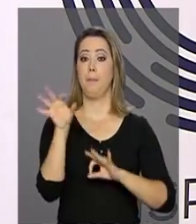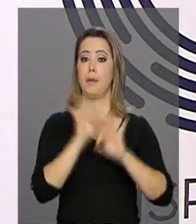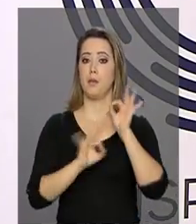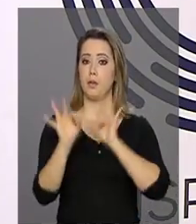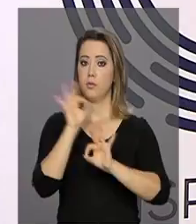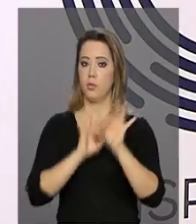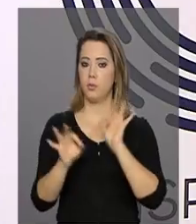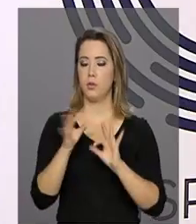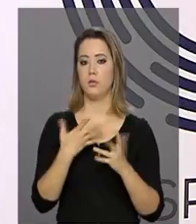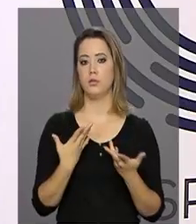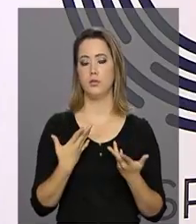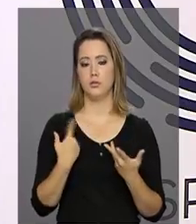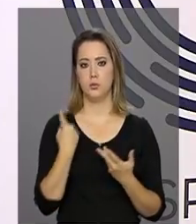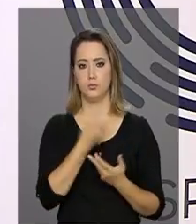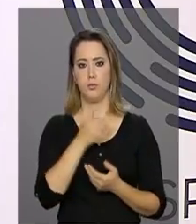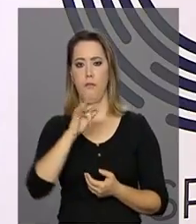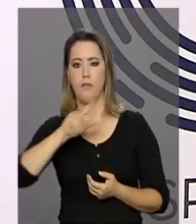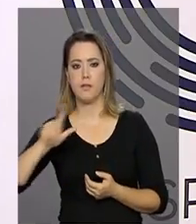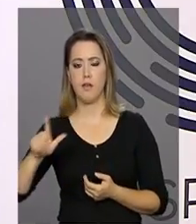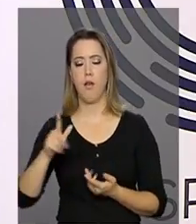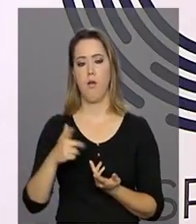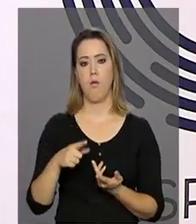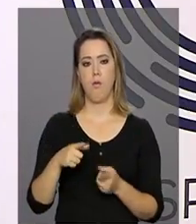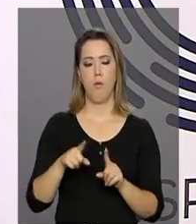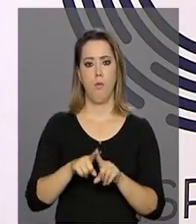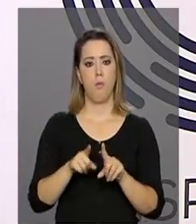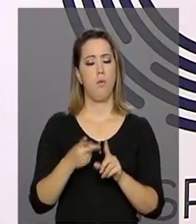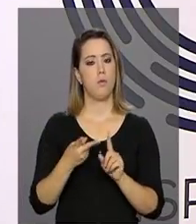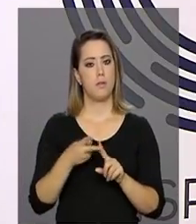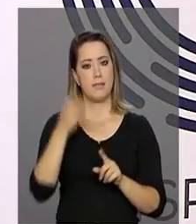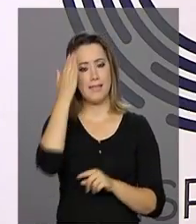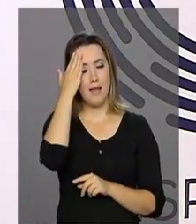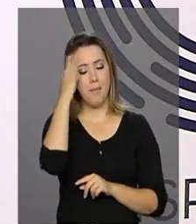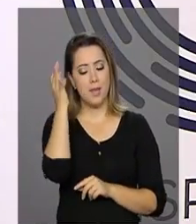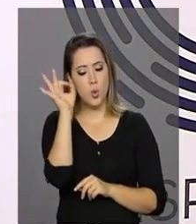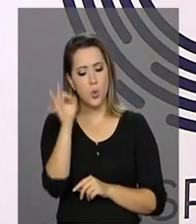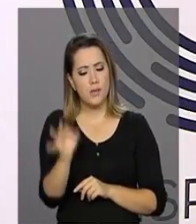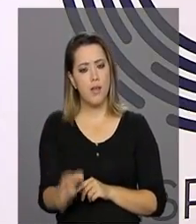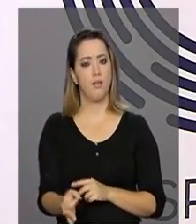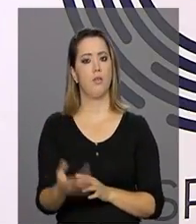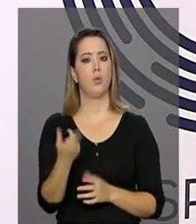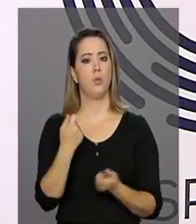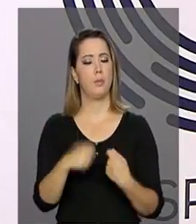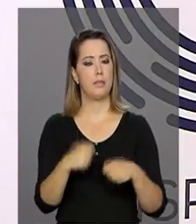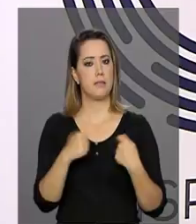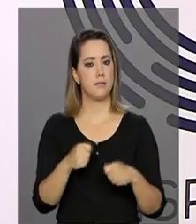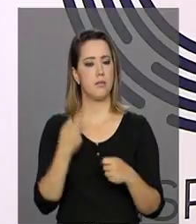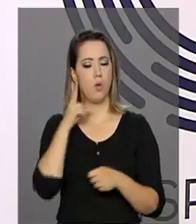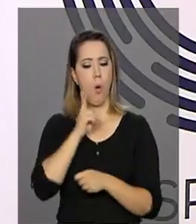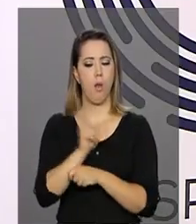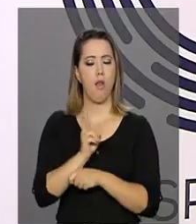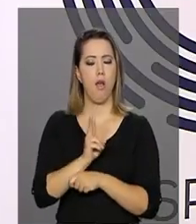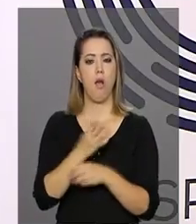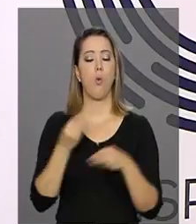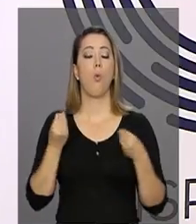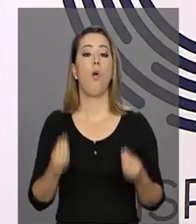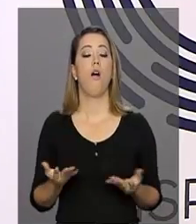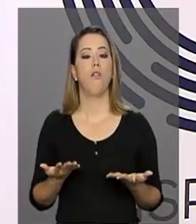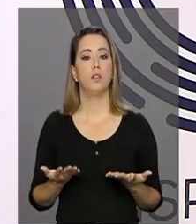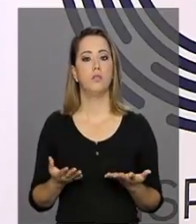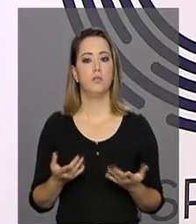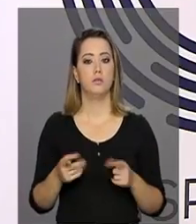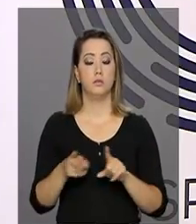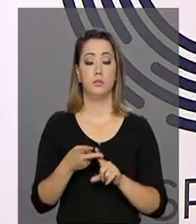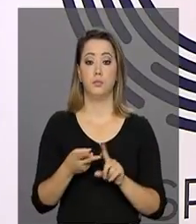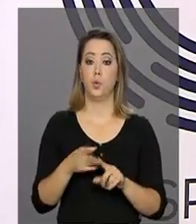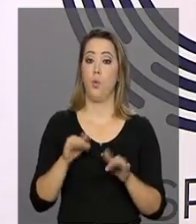fiscais tornando a nossa ação mais efetiva Sabendo exatamente aonde que você deve ir aonde que são os problemas que devem ser objeto